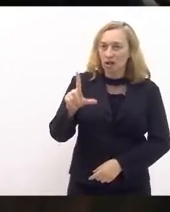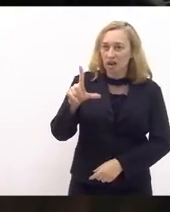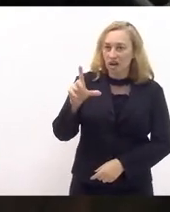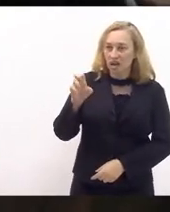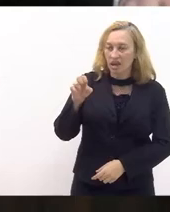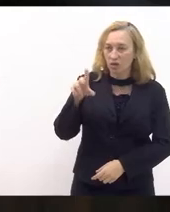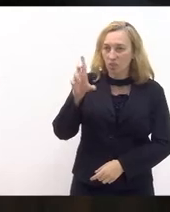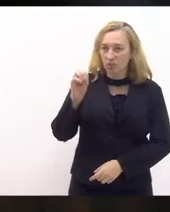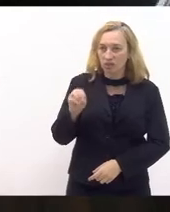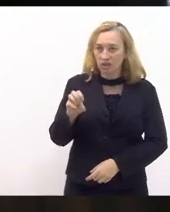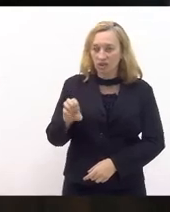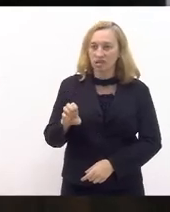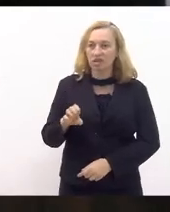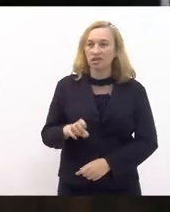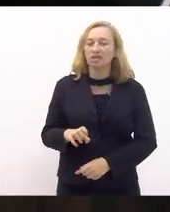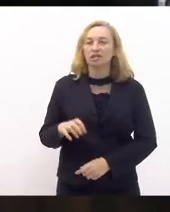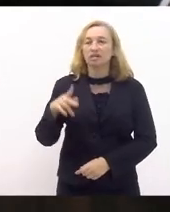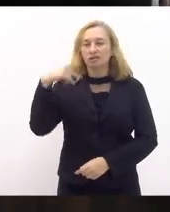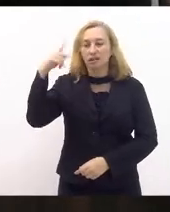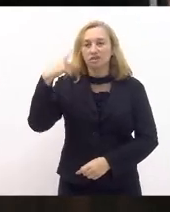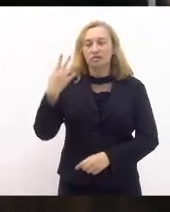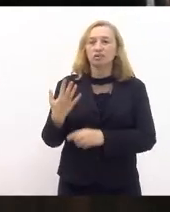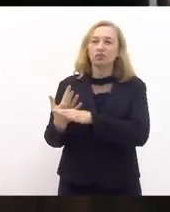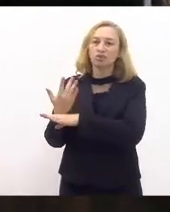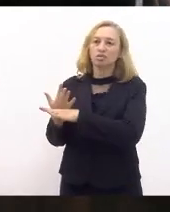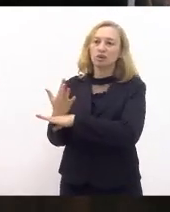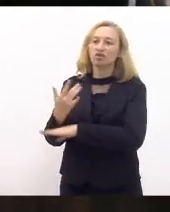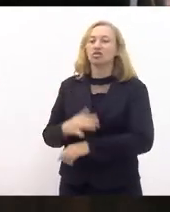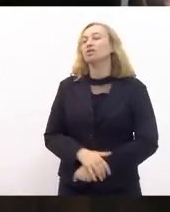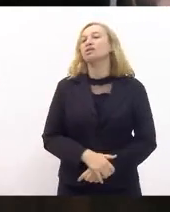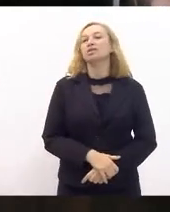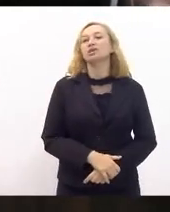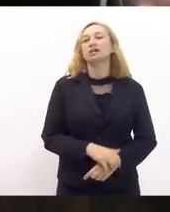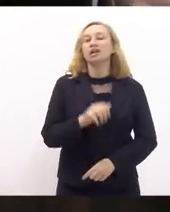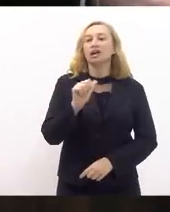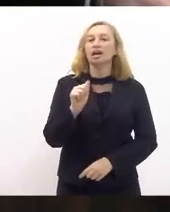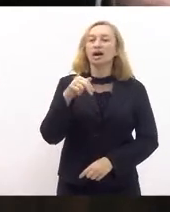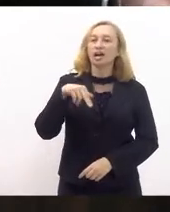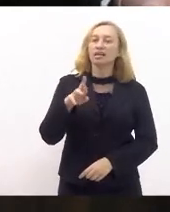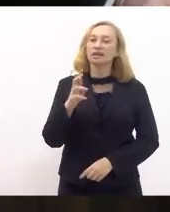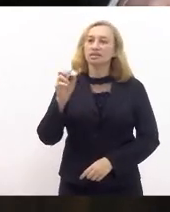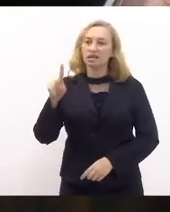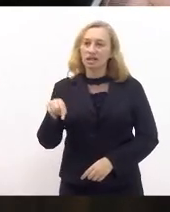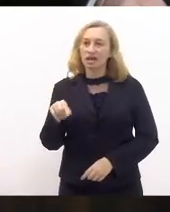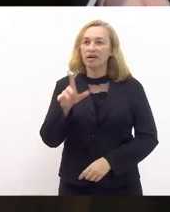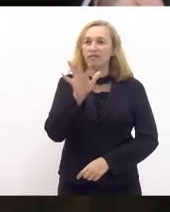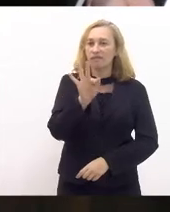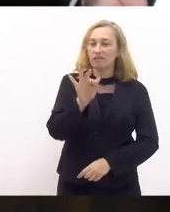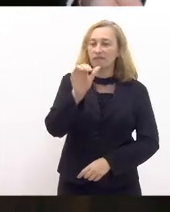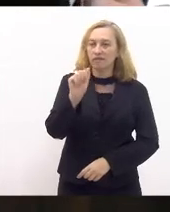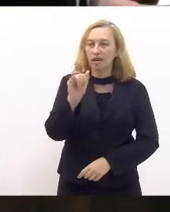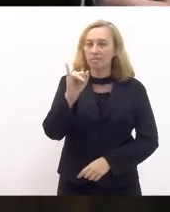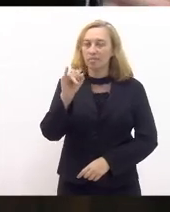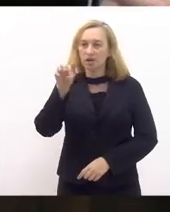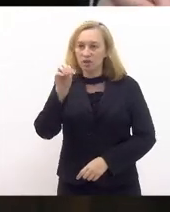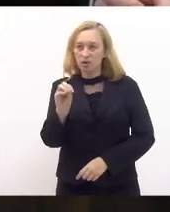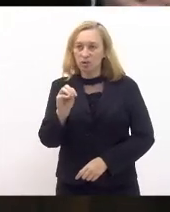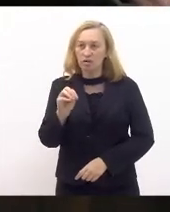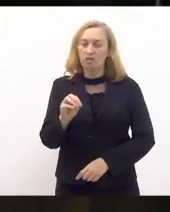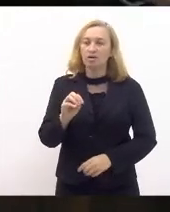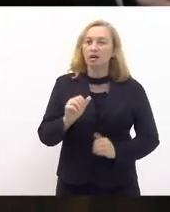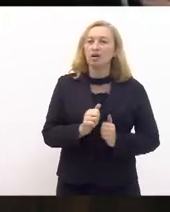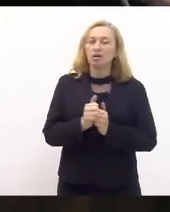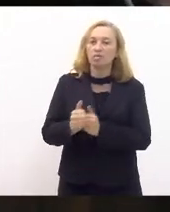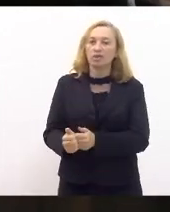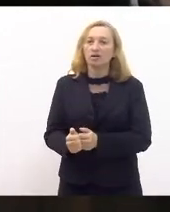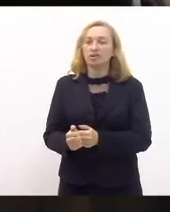nosso grande suplente de vereador em Duque de Caxias, o André Quintanilha, o Fabinho, acompanhando o vereador